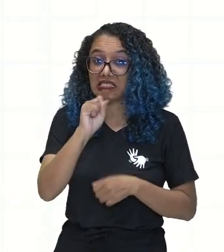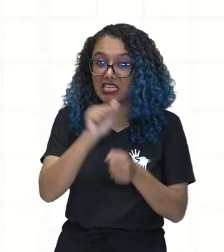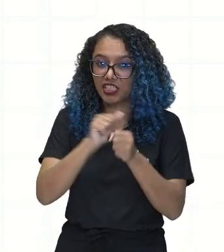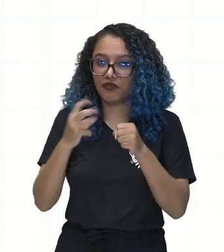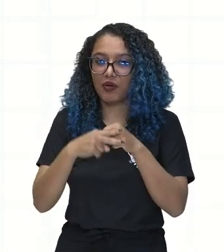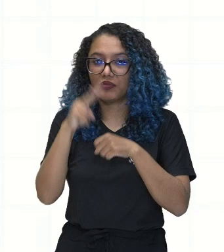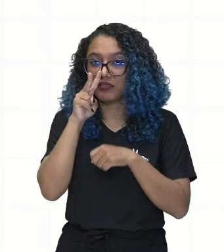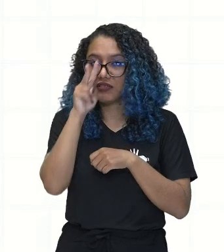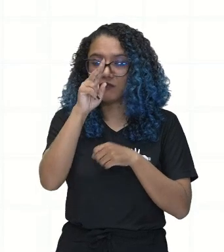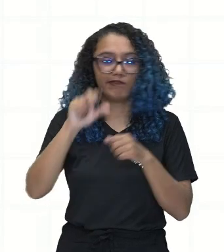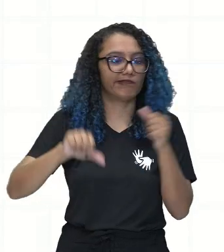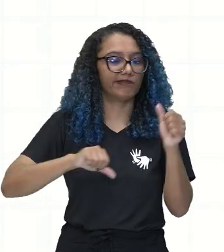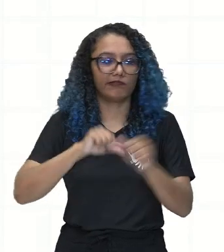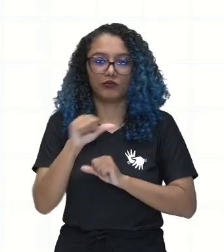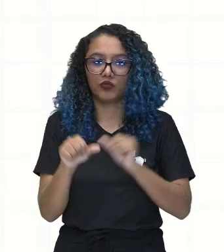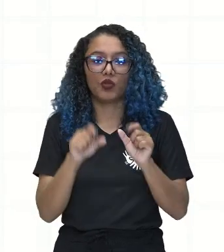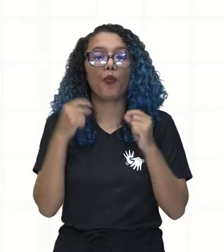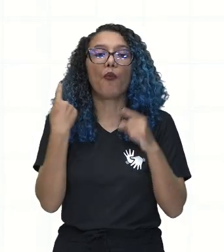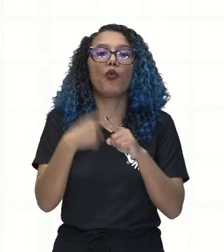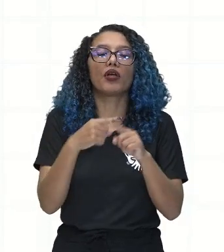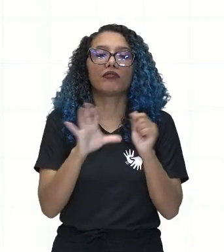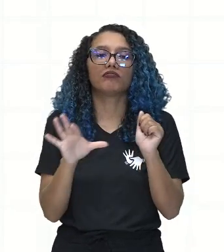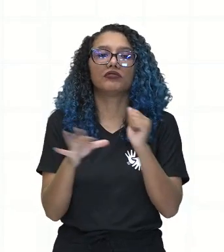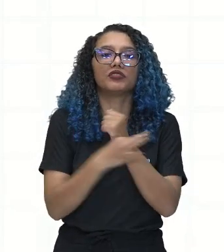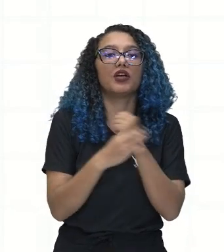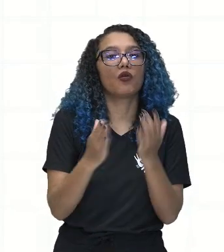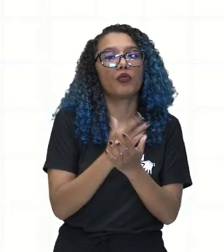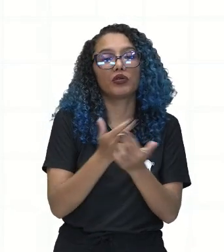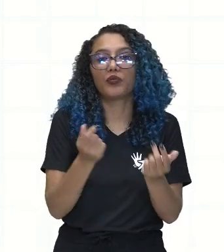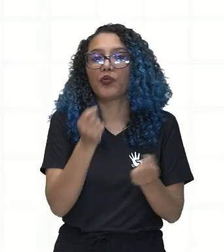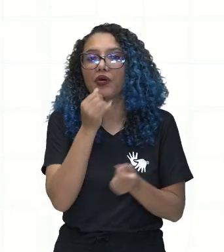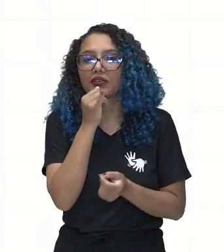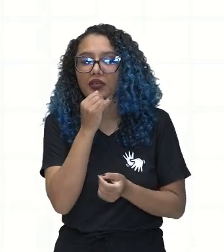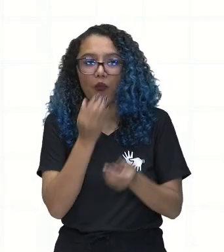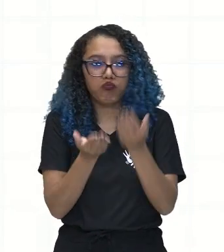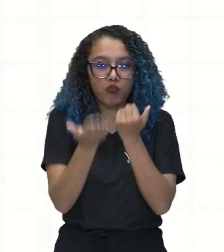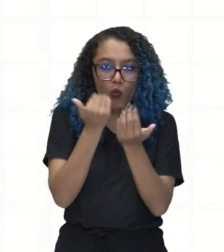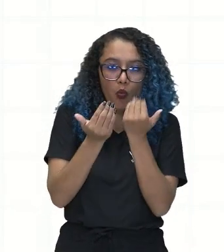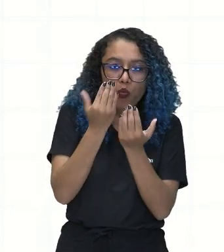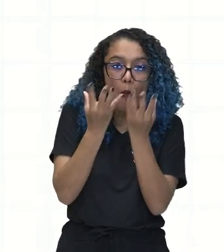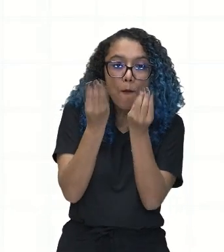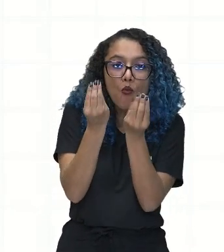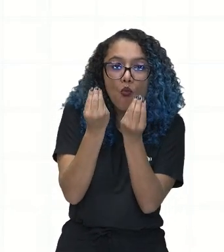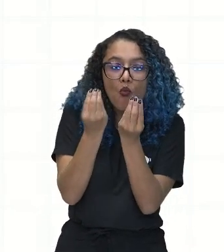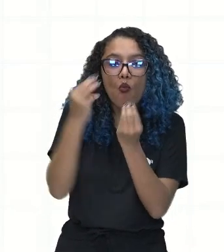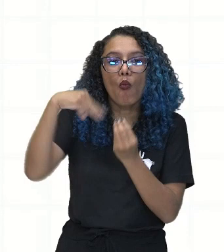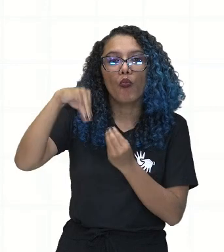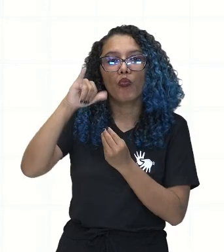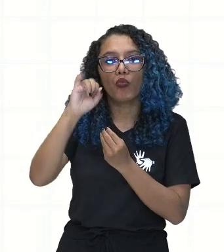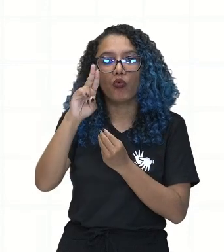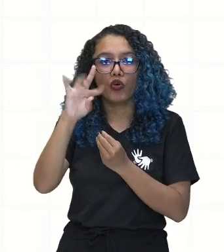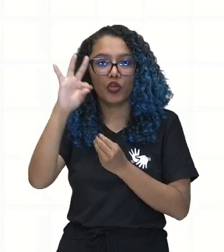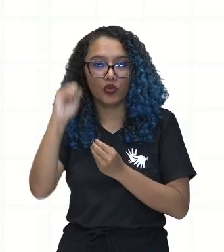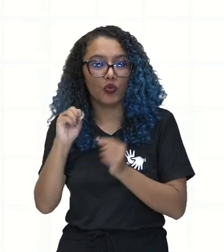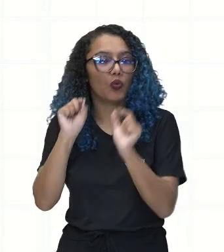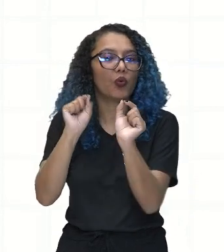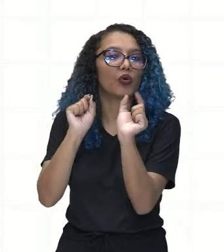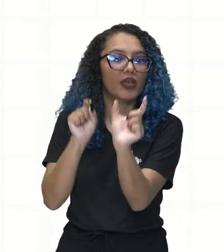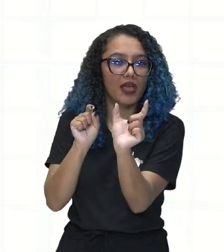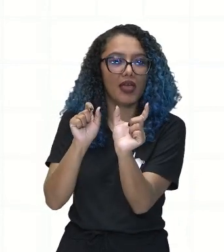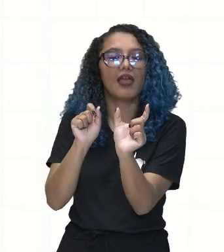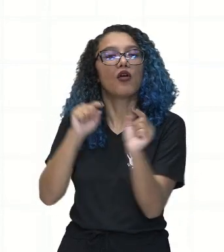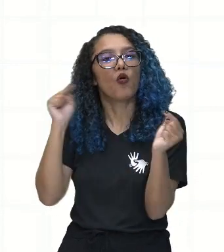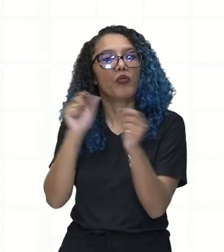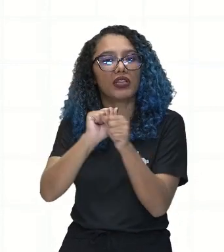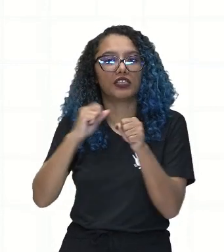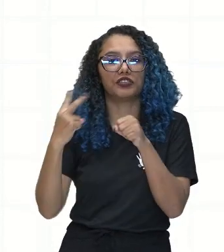algo, ele reforça algo, né? Por exemplo, comeu muito, é a intensidade, muito, né? Então, notem aí que o muito vai ser um advérbio, tá